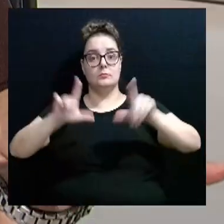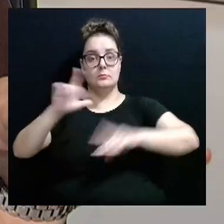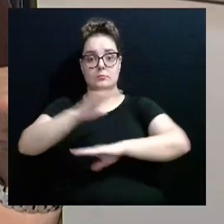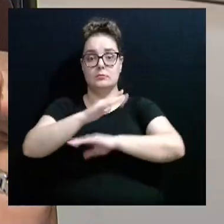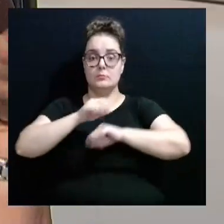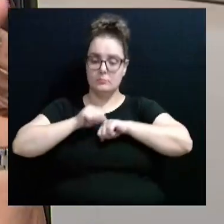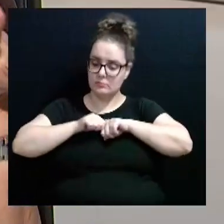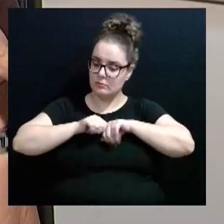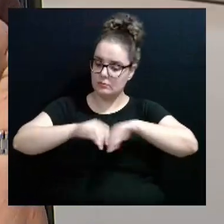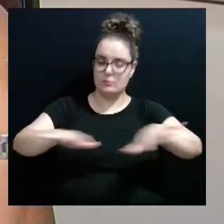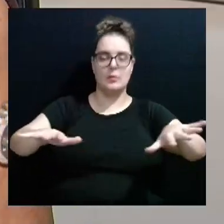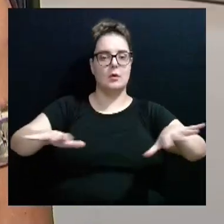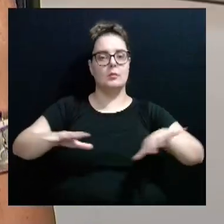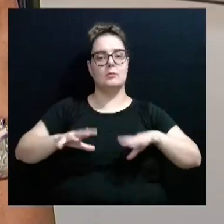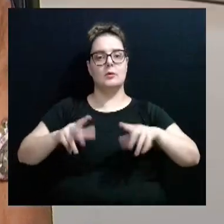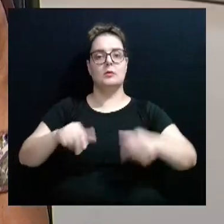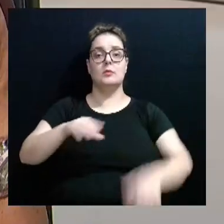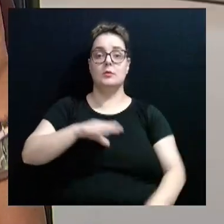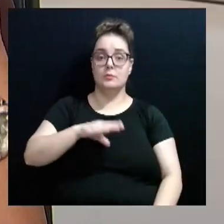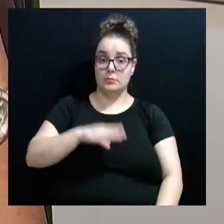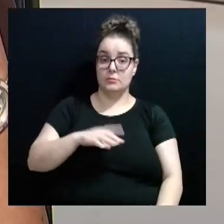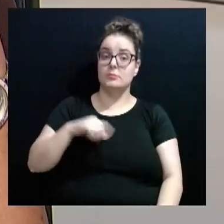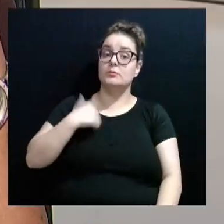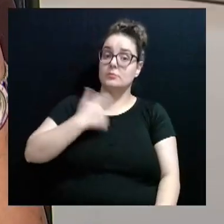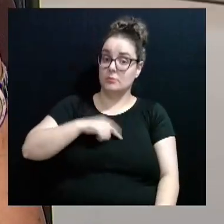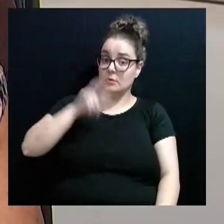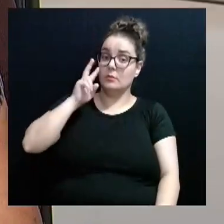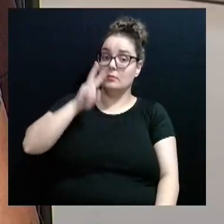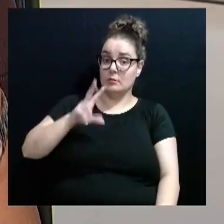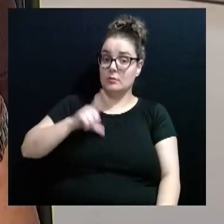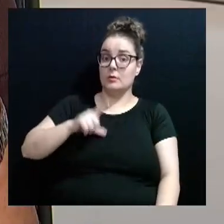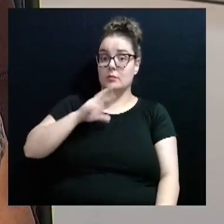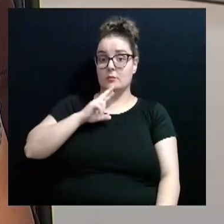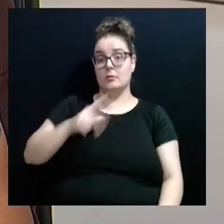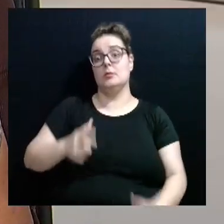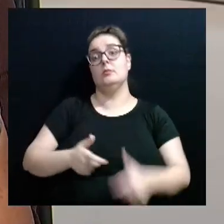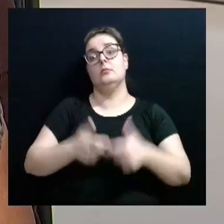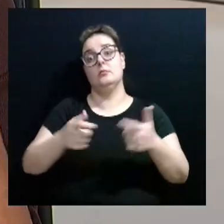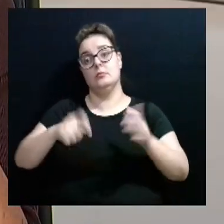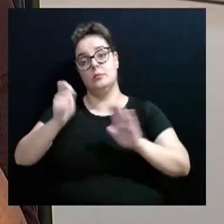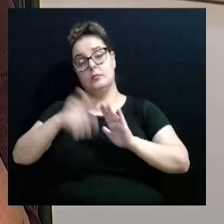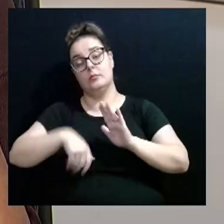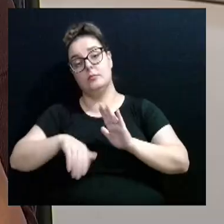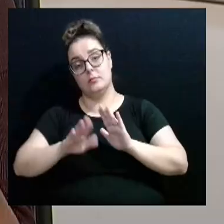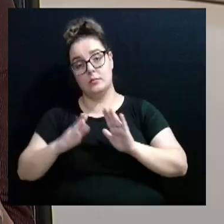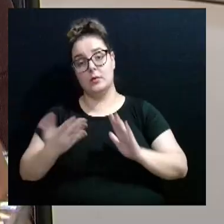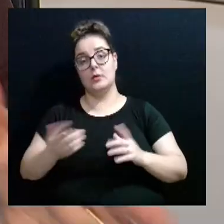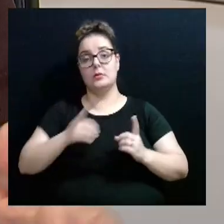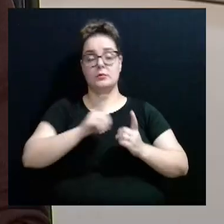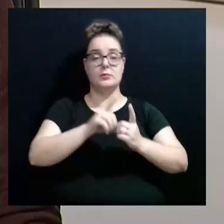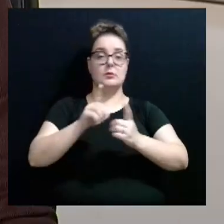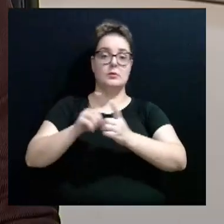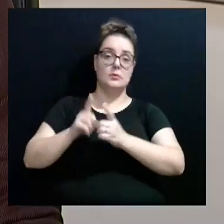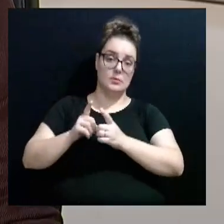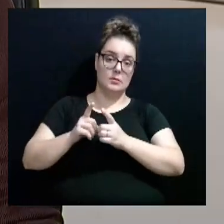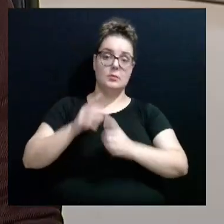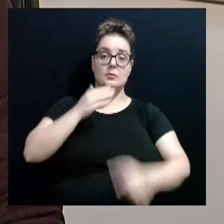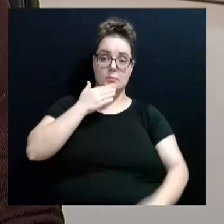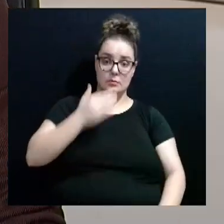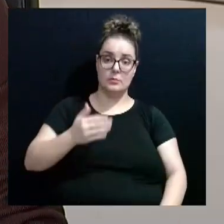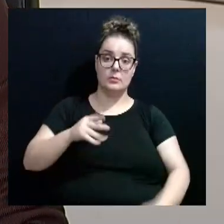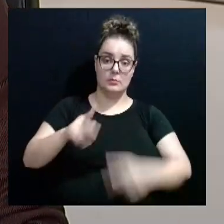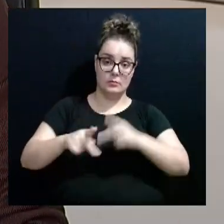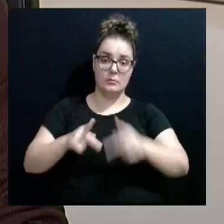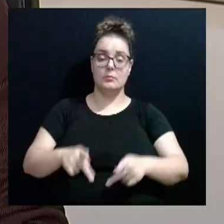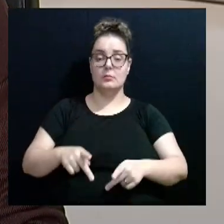toda a cidade, a gente vê que há uma resposta muito mais efetiva no atendimento dessas demandas para a população que realmente precisa